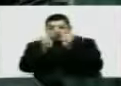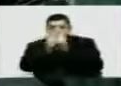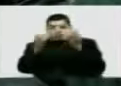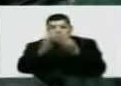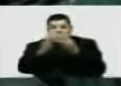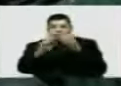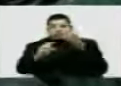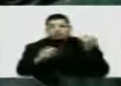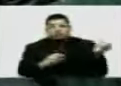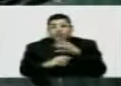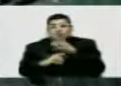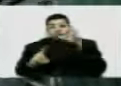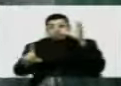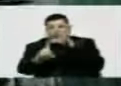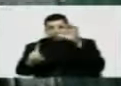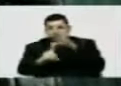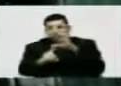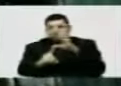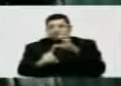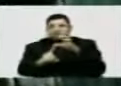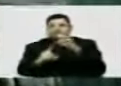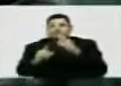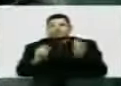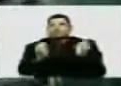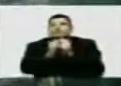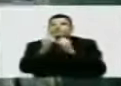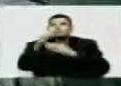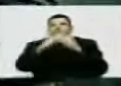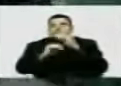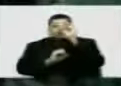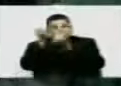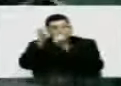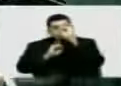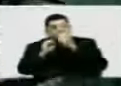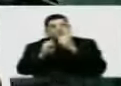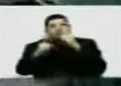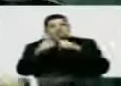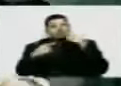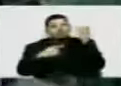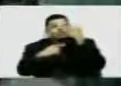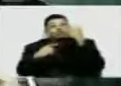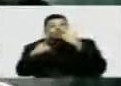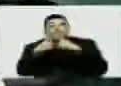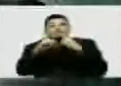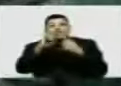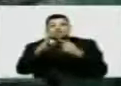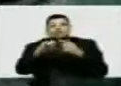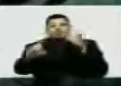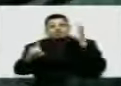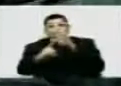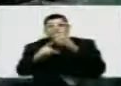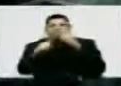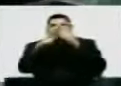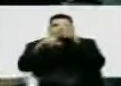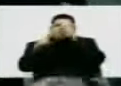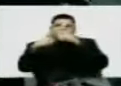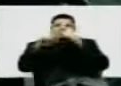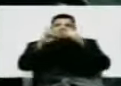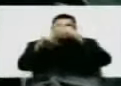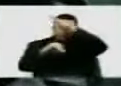unidos para esse enfrentamento de ideias, de procedimentos que podem sim colocar o Amazonas numa